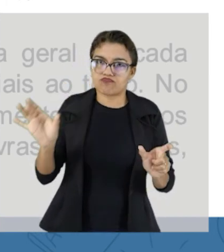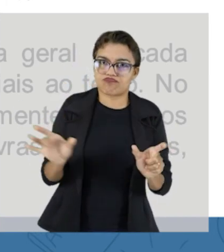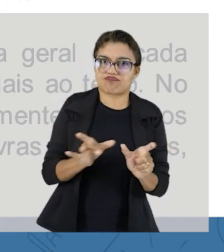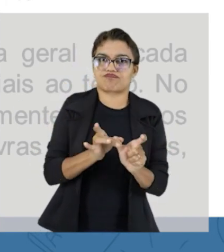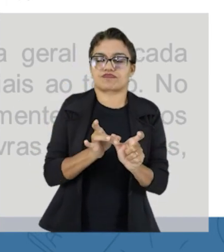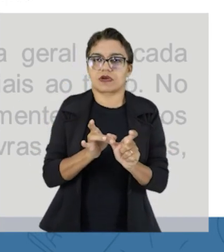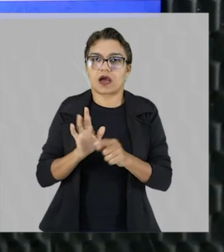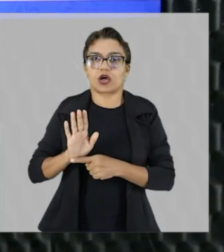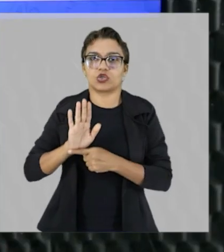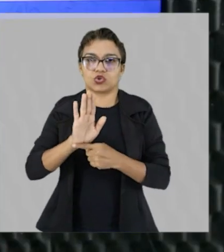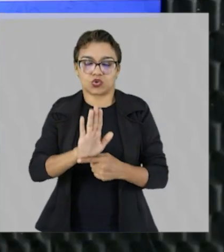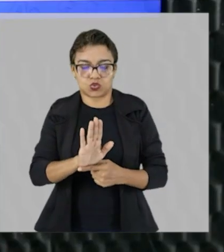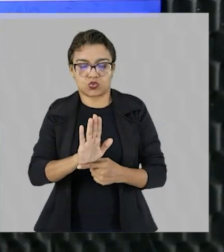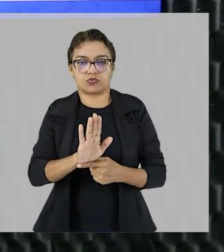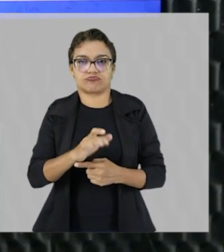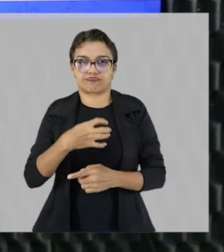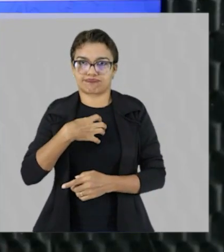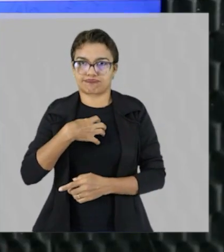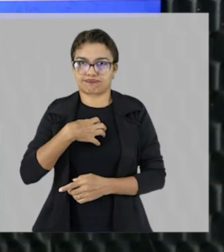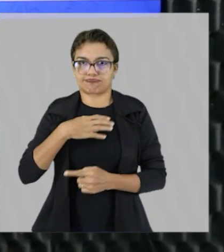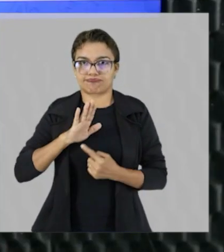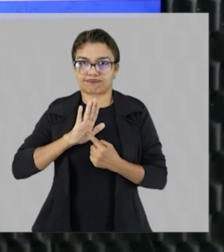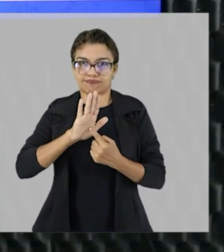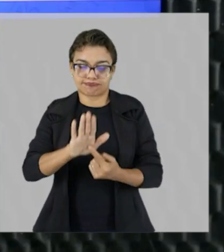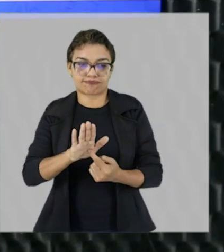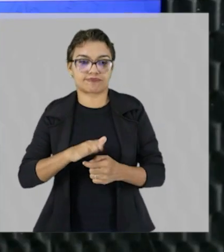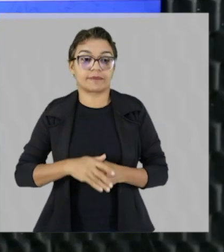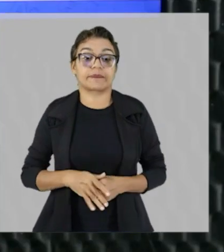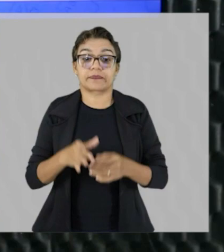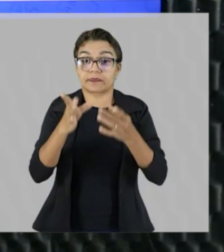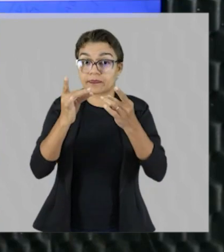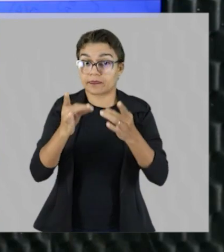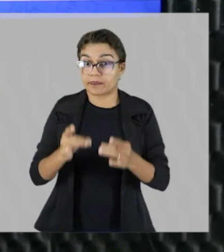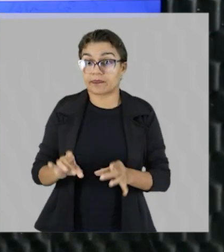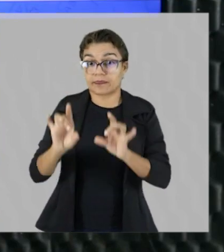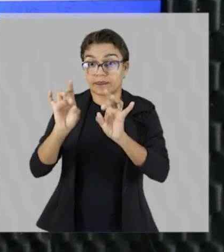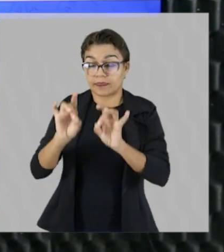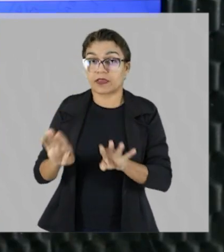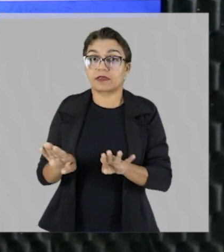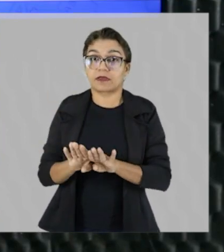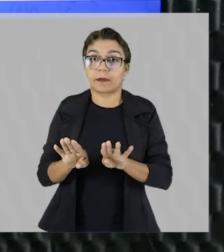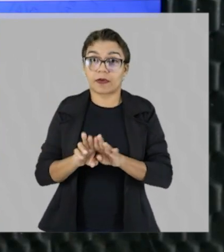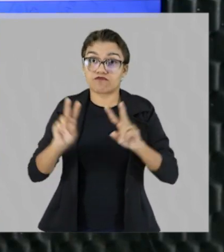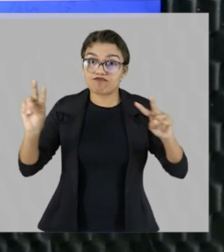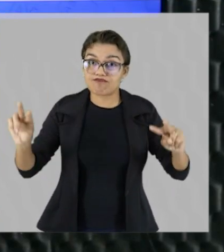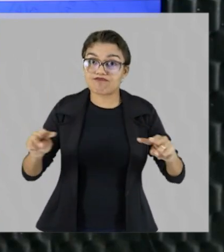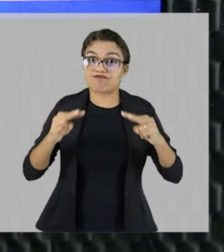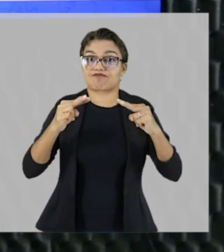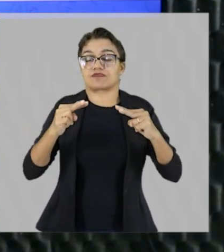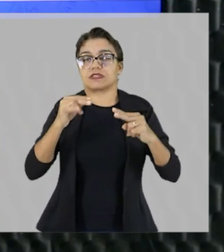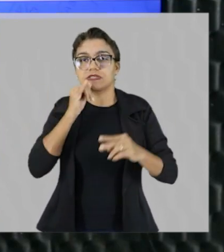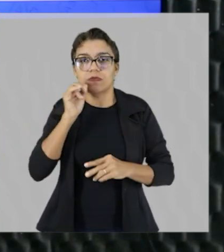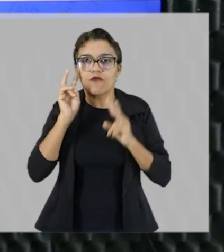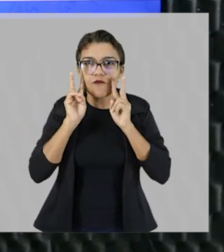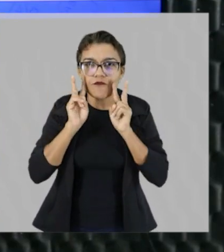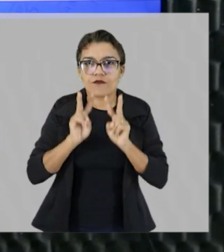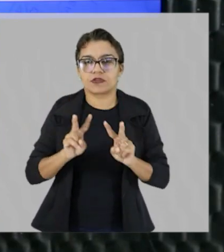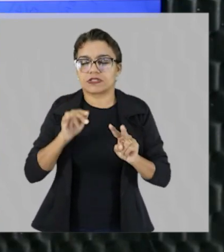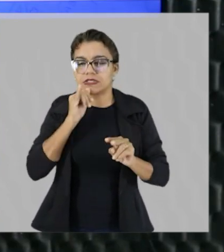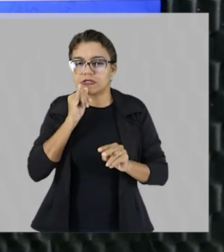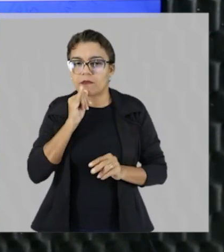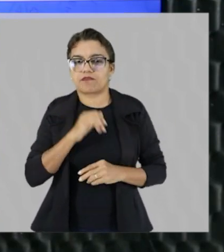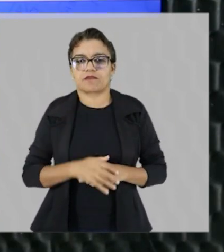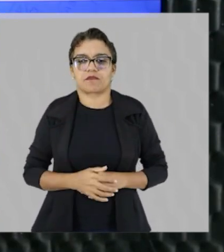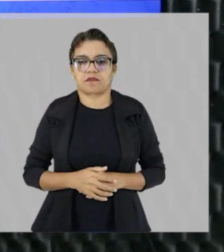palavrinhas que ajudam a dar sentido. Detalhes específicos e contato visual. Esse contato visual principalmente